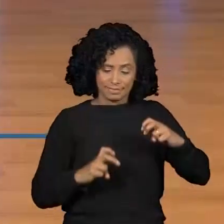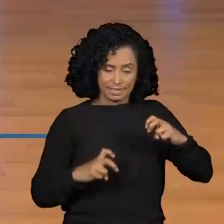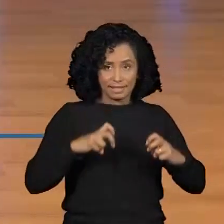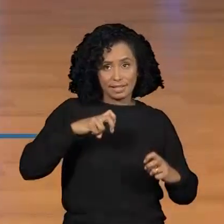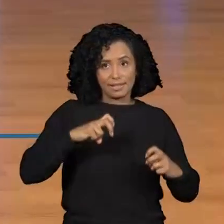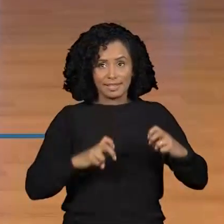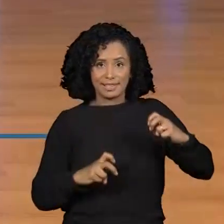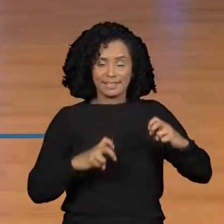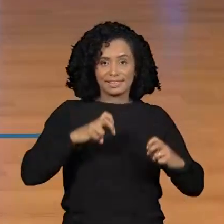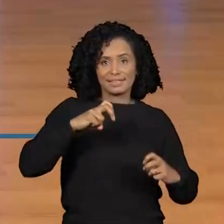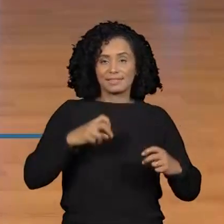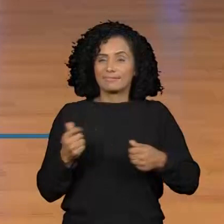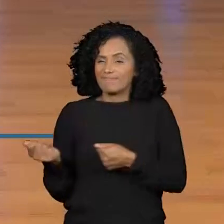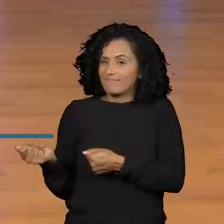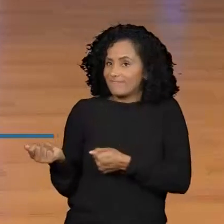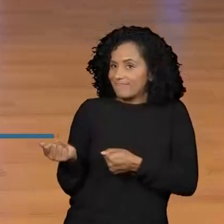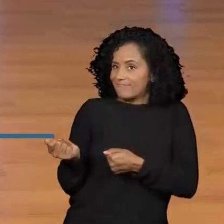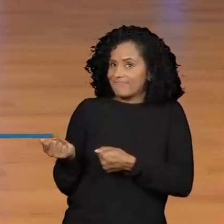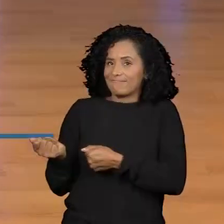Tá.